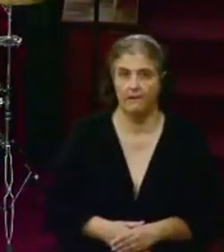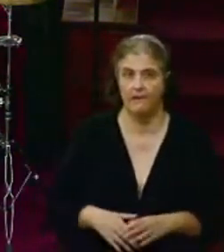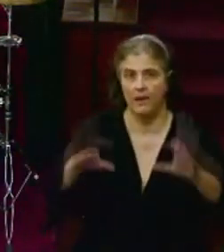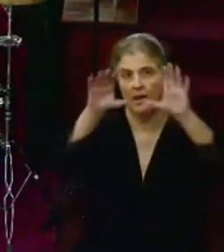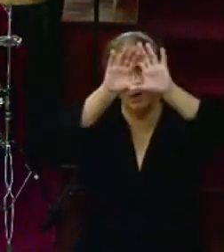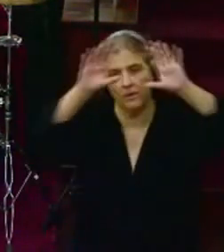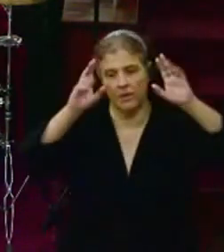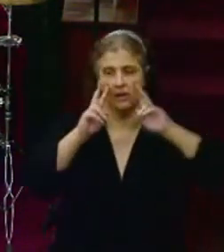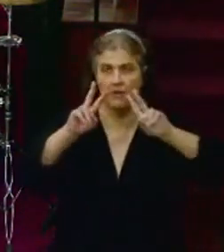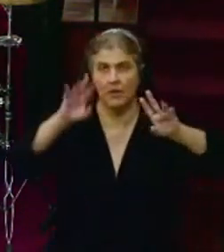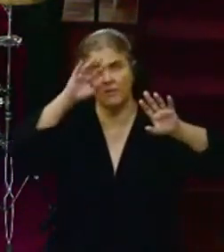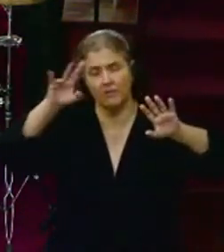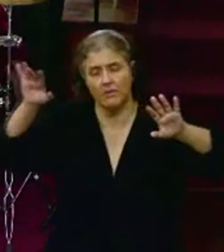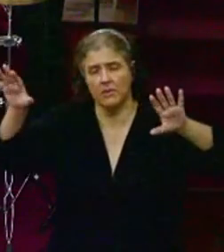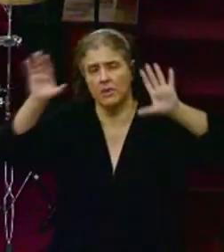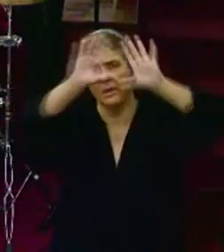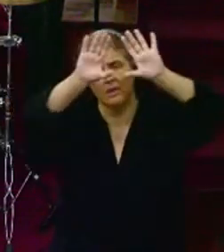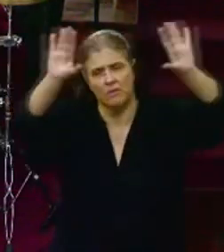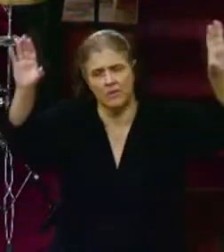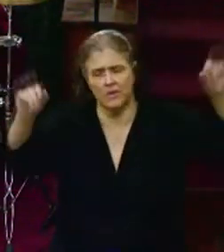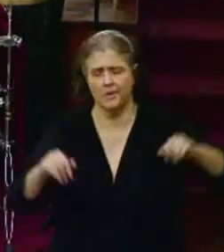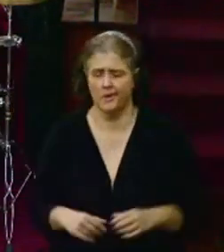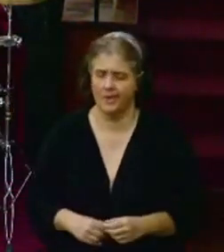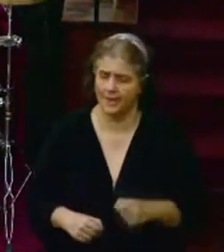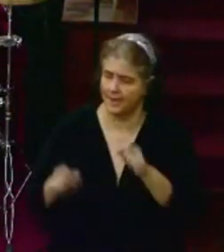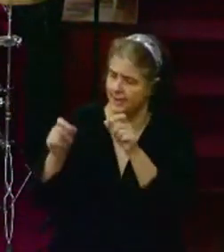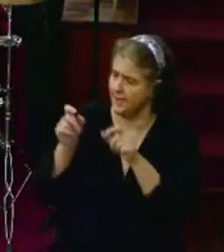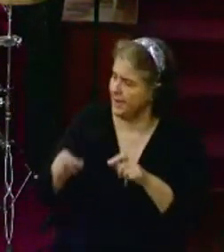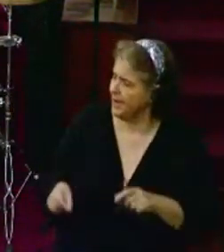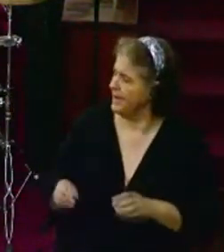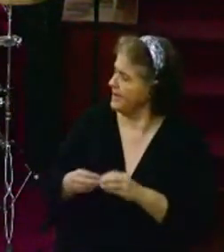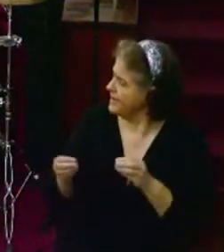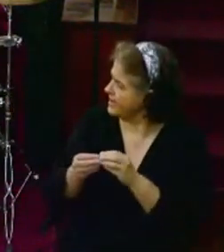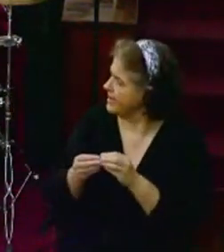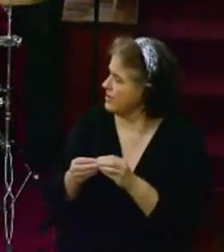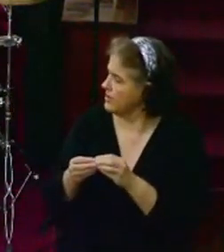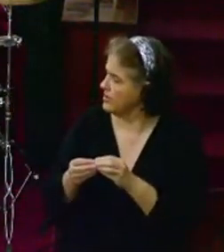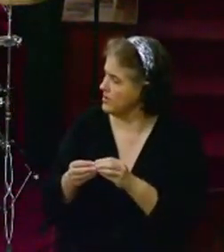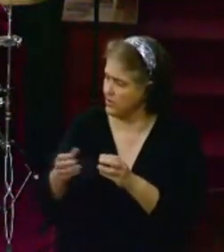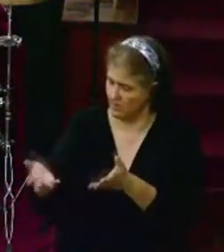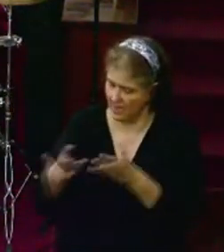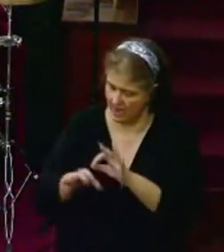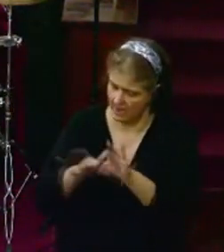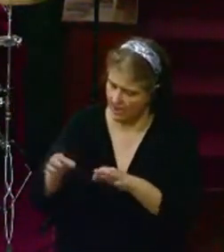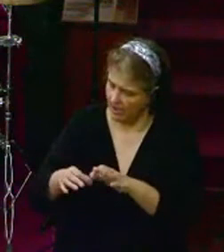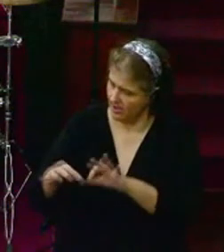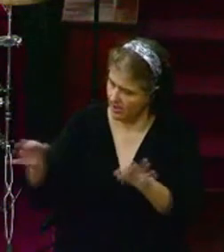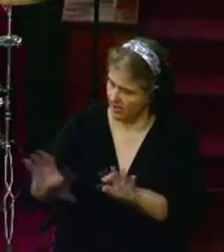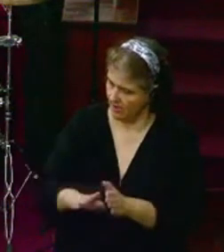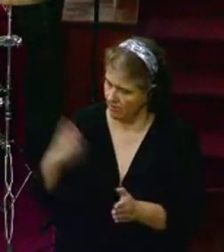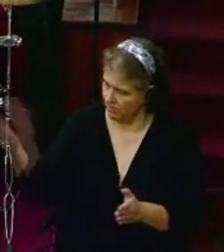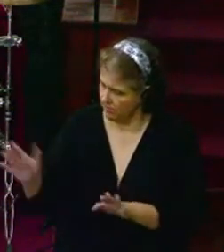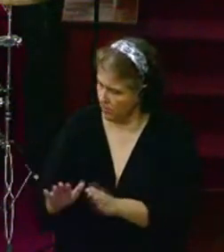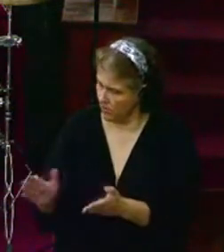digno de desatar os selos e abrir o livro? E ninguém era digno. E diz a palavra de Deus que